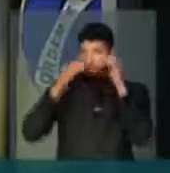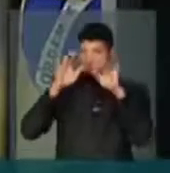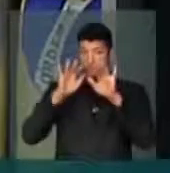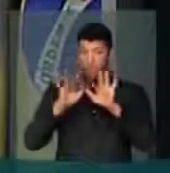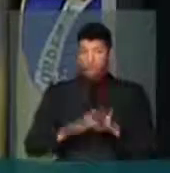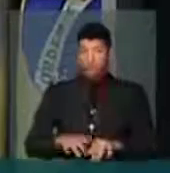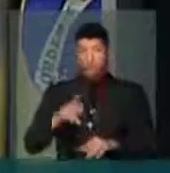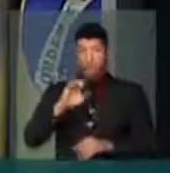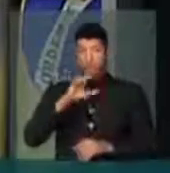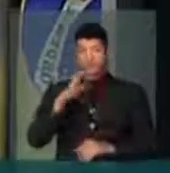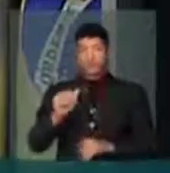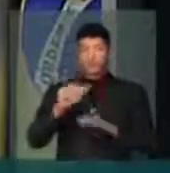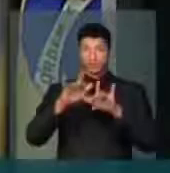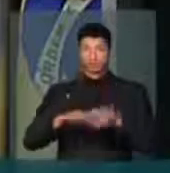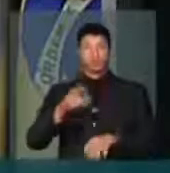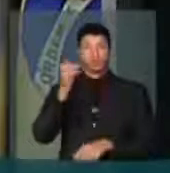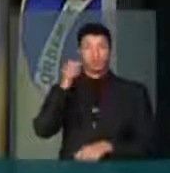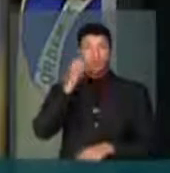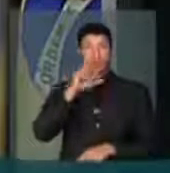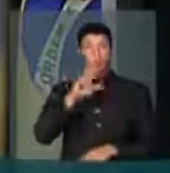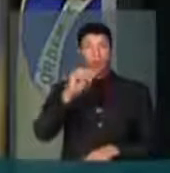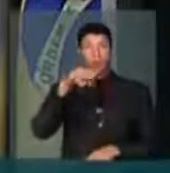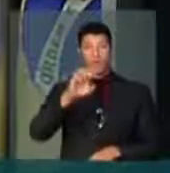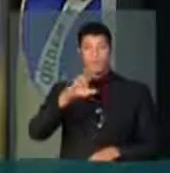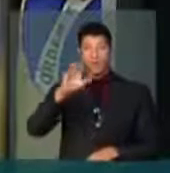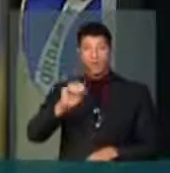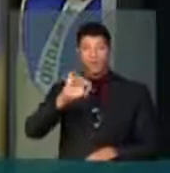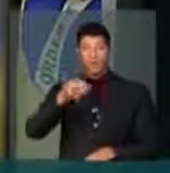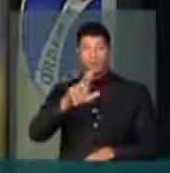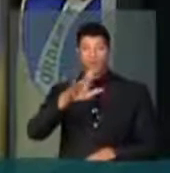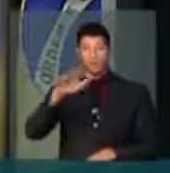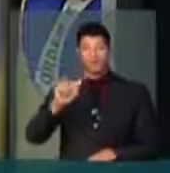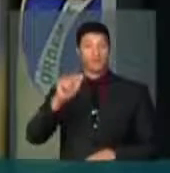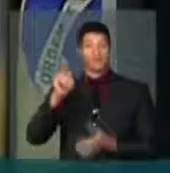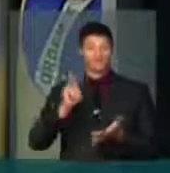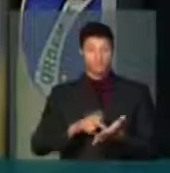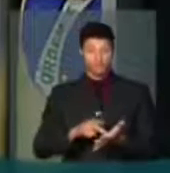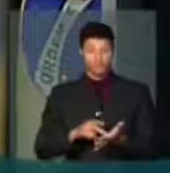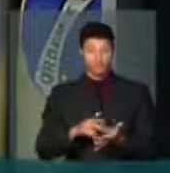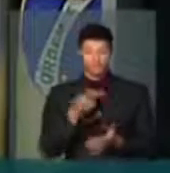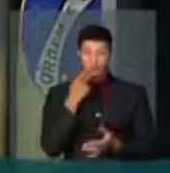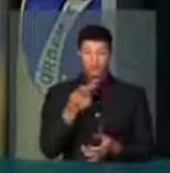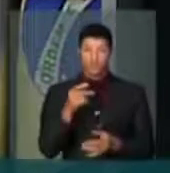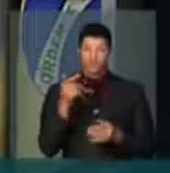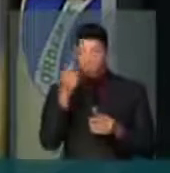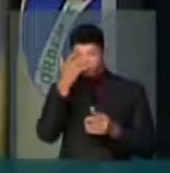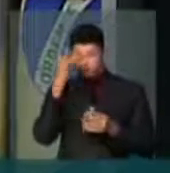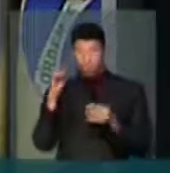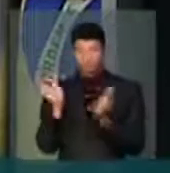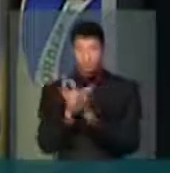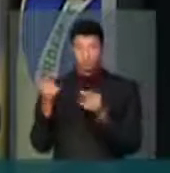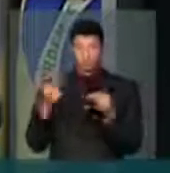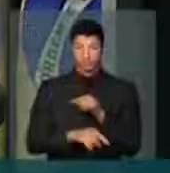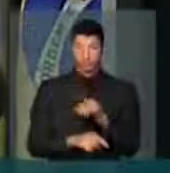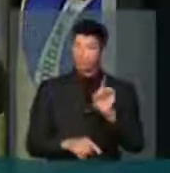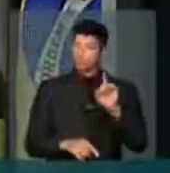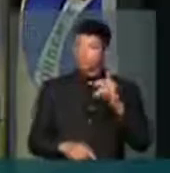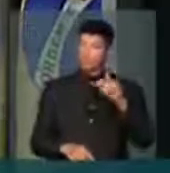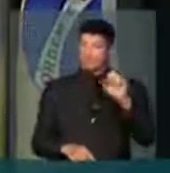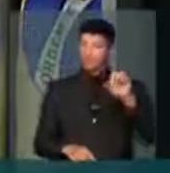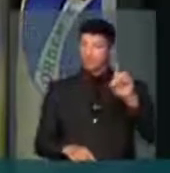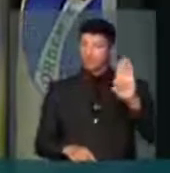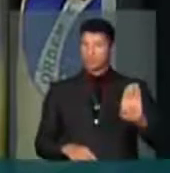peça orçamentária, senador Romero Jucá, que aqui está, de que, de fato, a oposição, não só o PSDB,